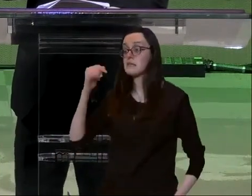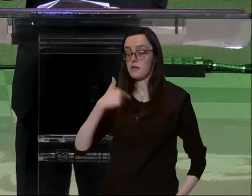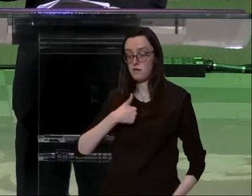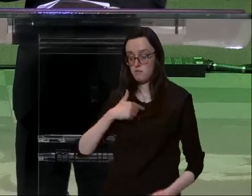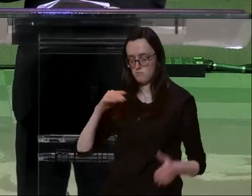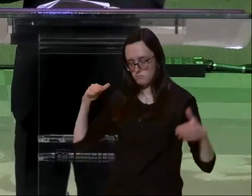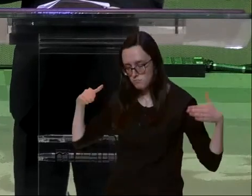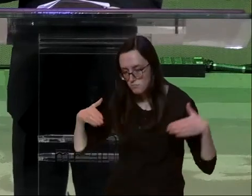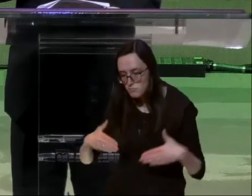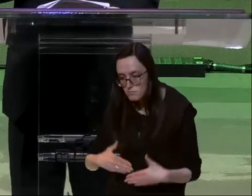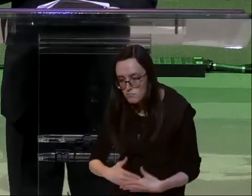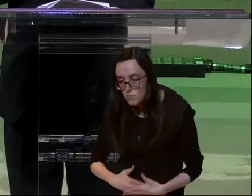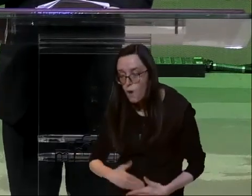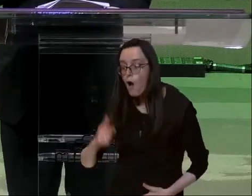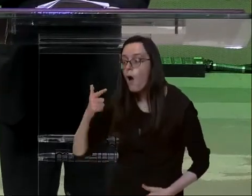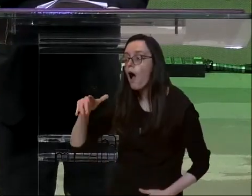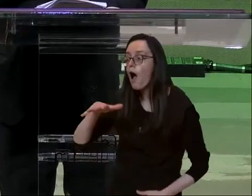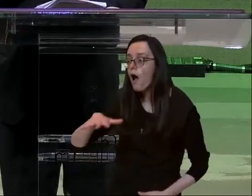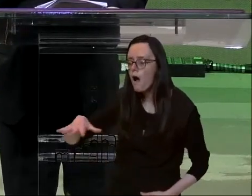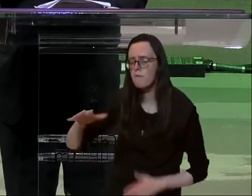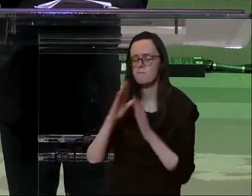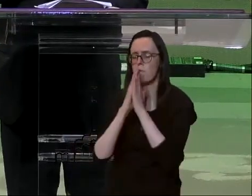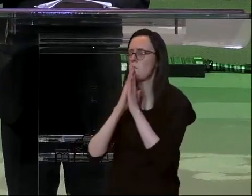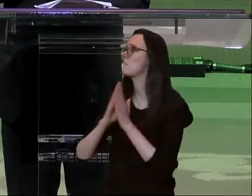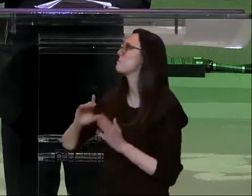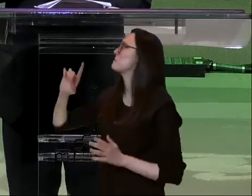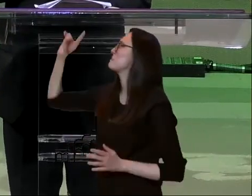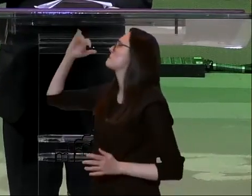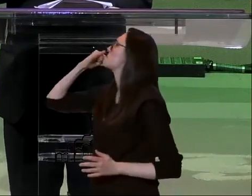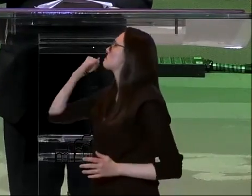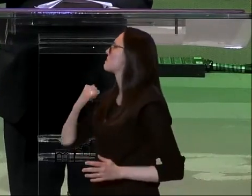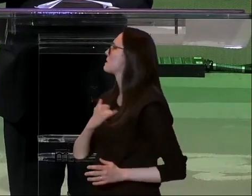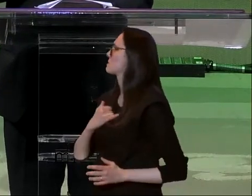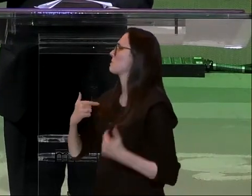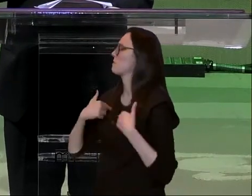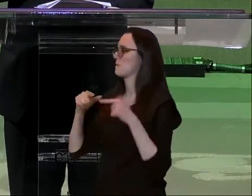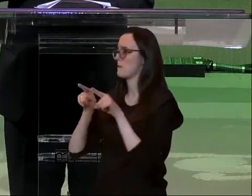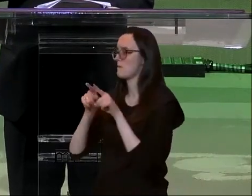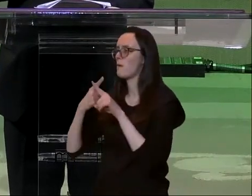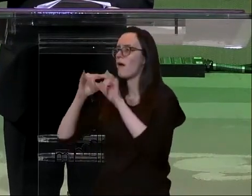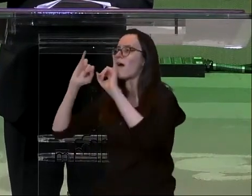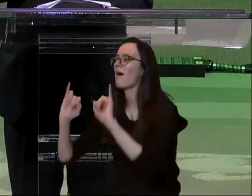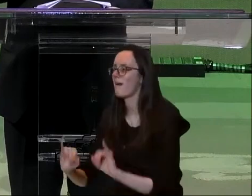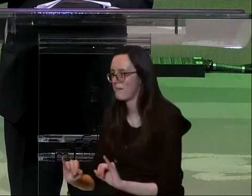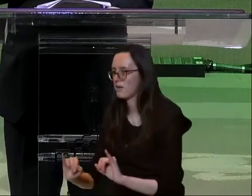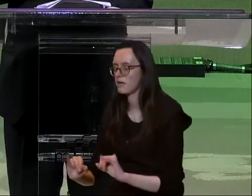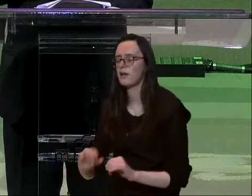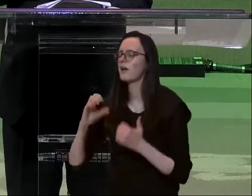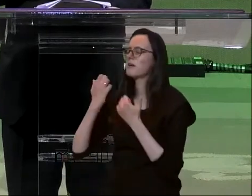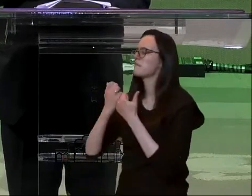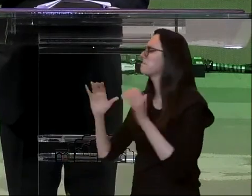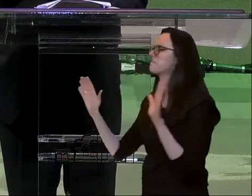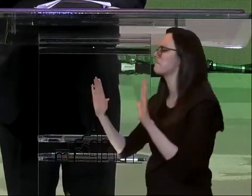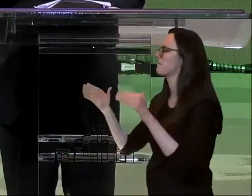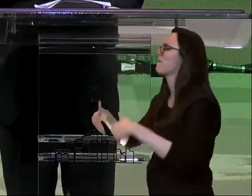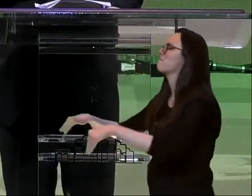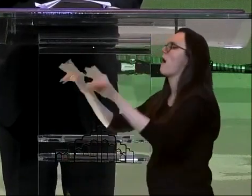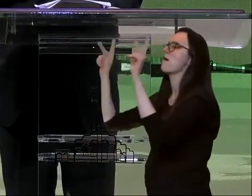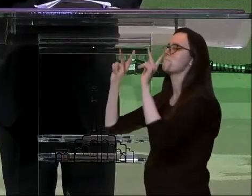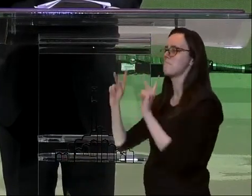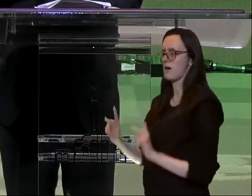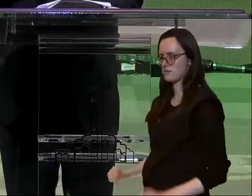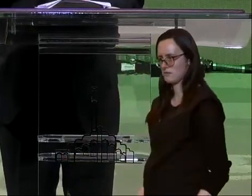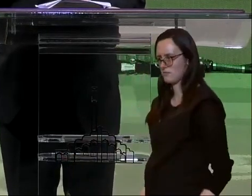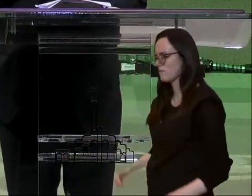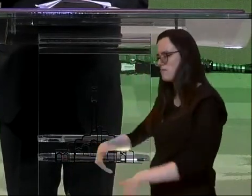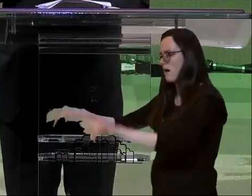prostrar na casa de Rimom, nisto perdoe o Senhor a teu servo. Eliseu lhe disse: vá em paz. Quando